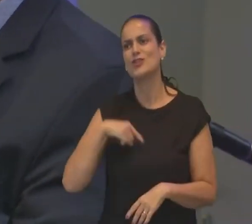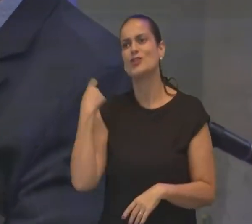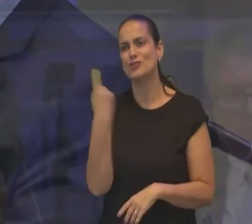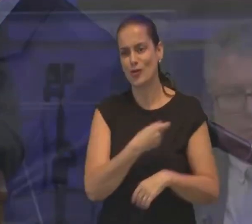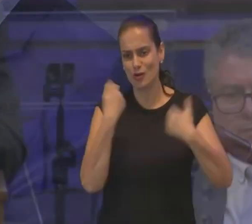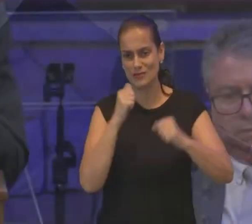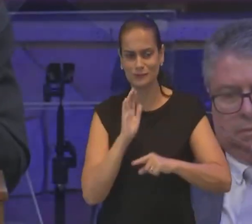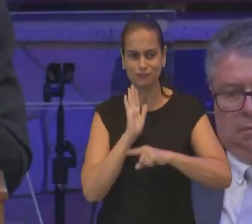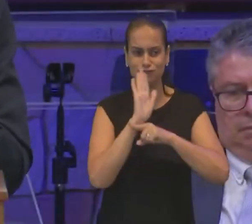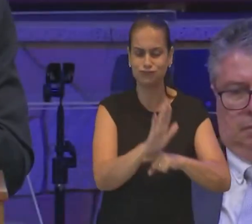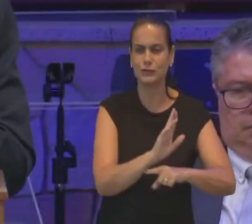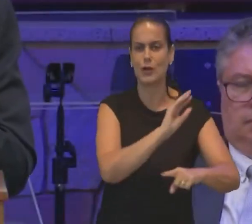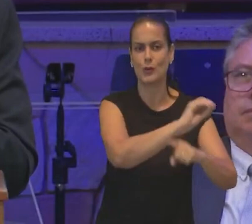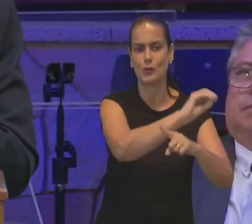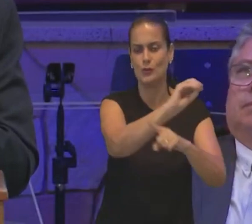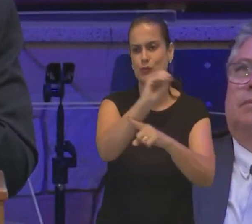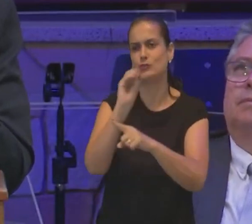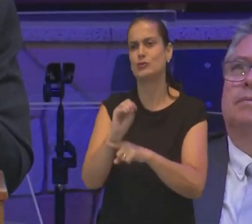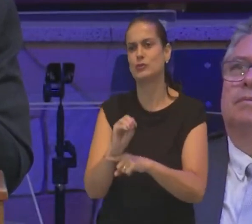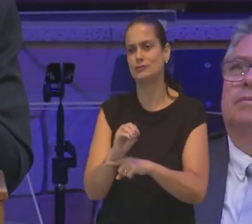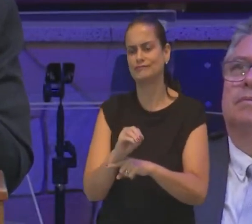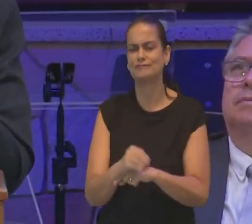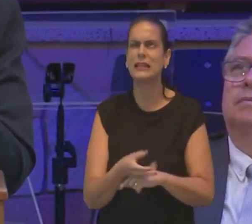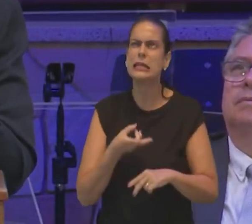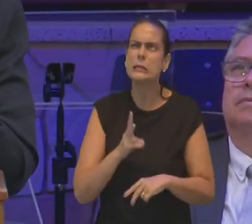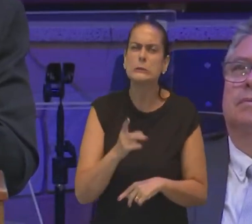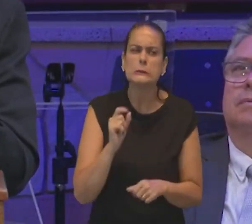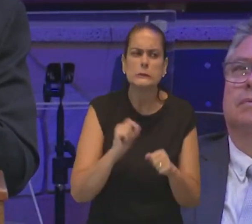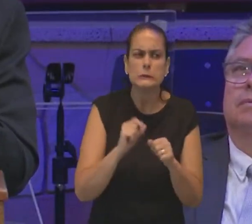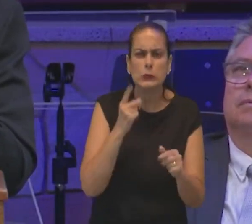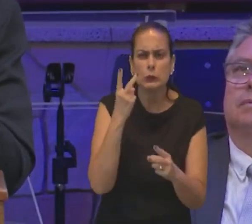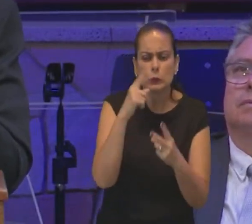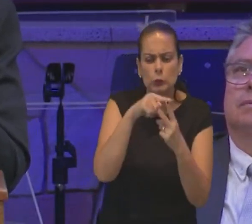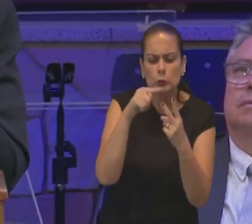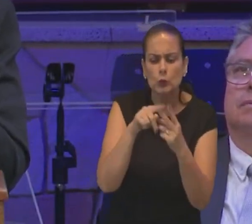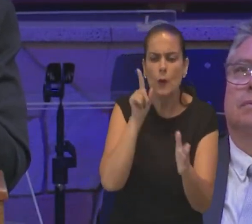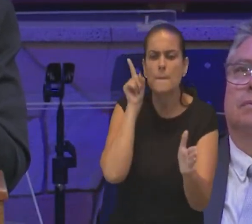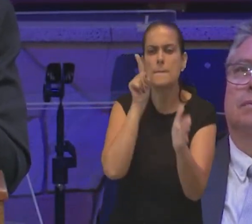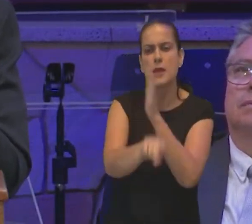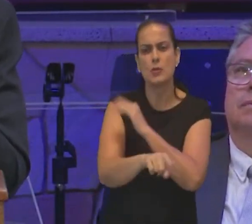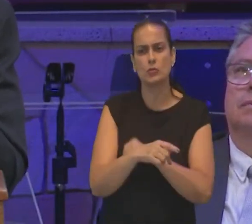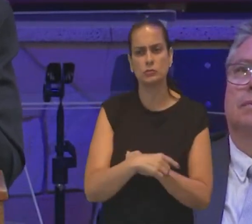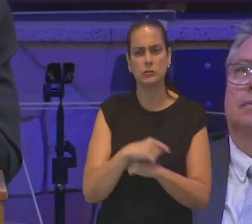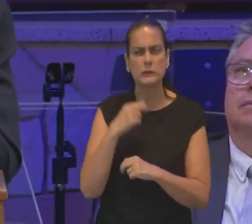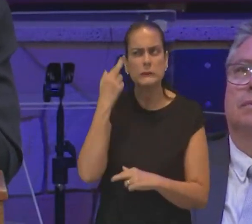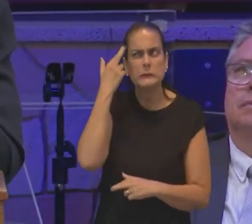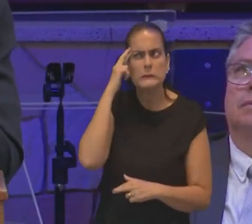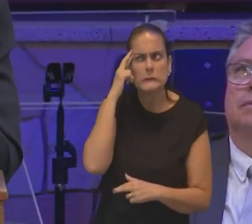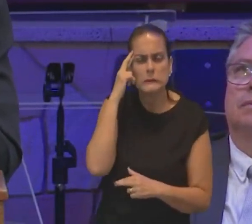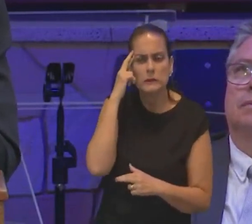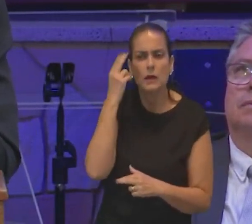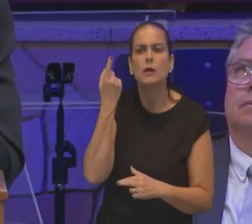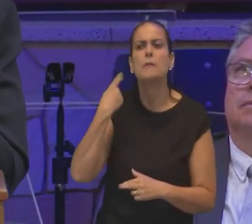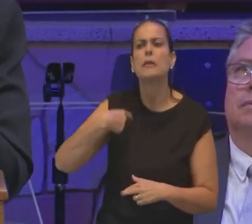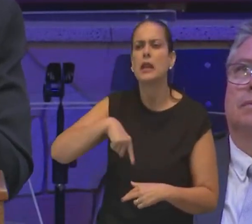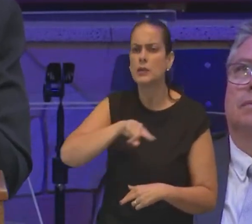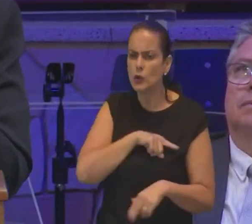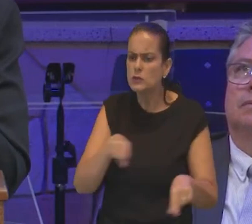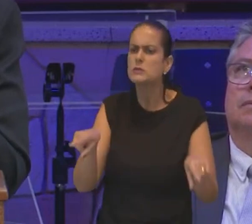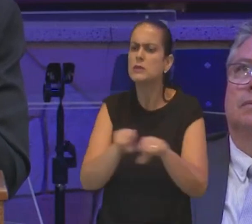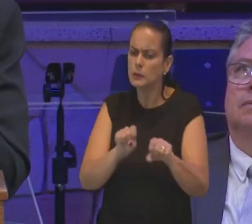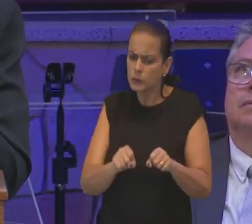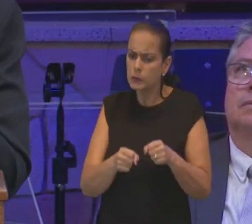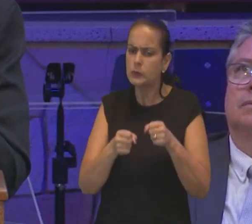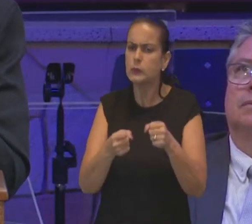Eu sempre faço 2 perguntas para que a gente possa se envolver mais